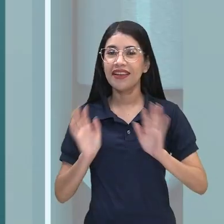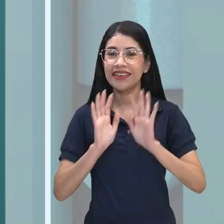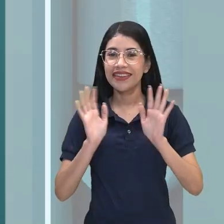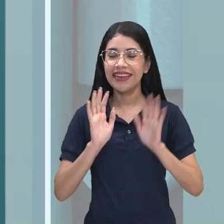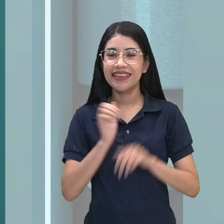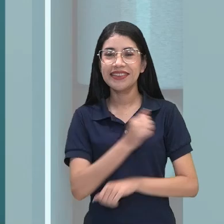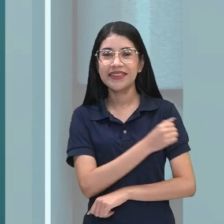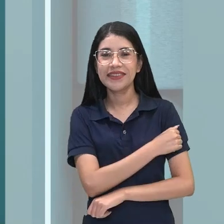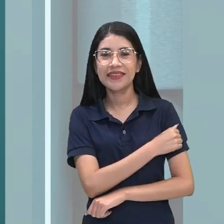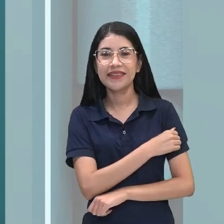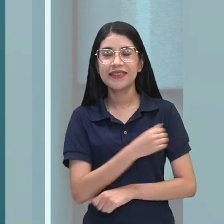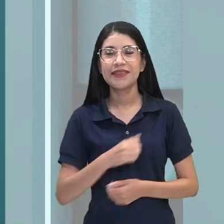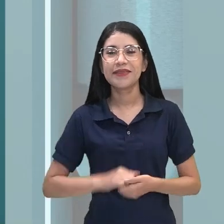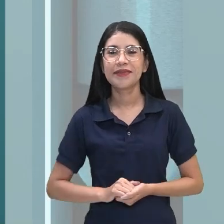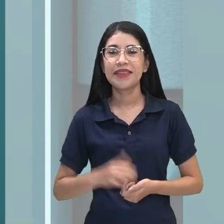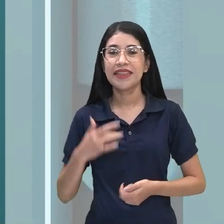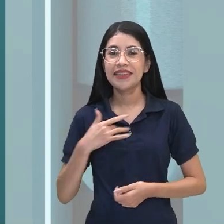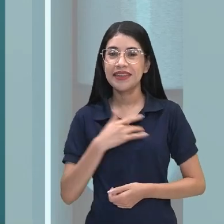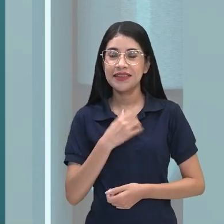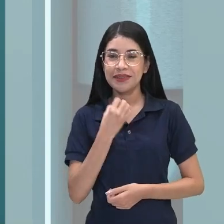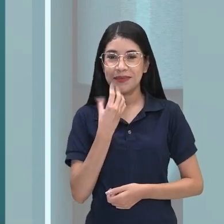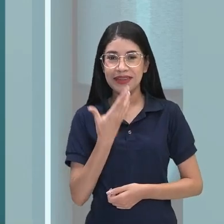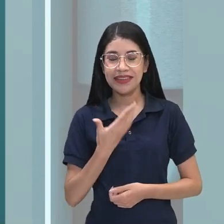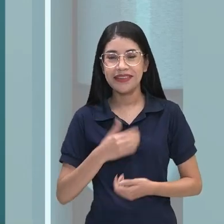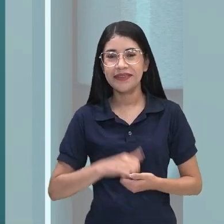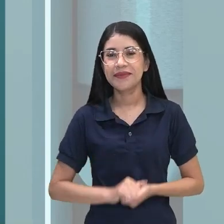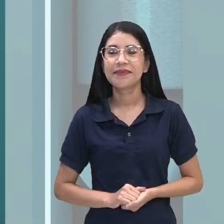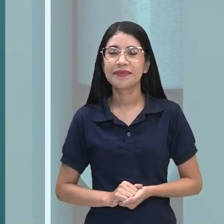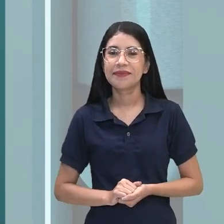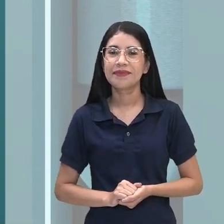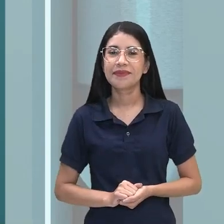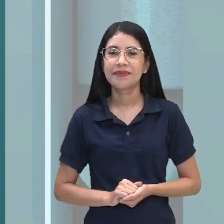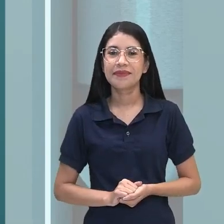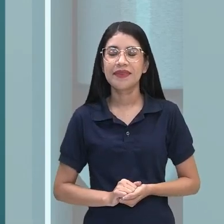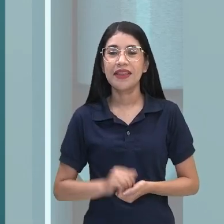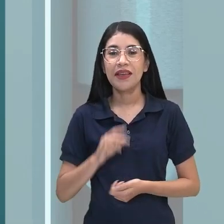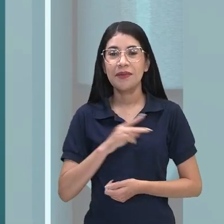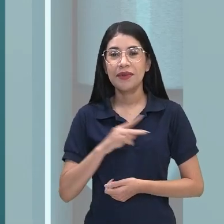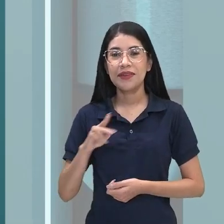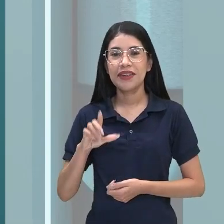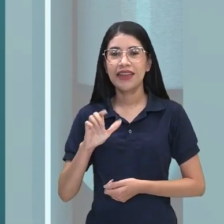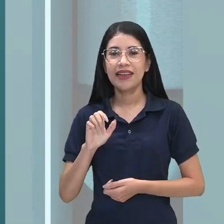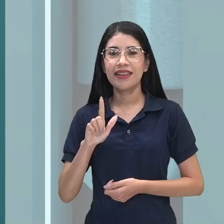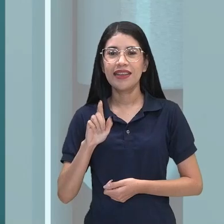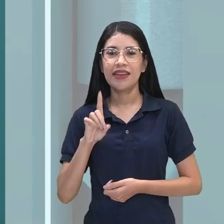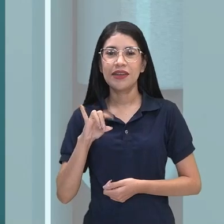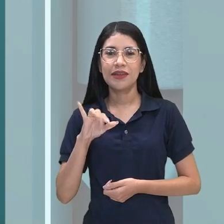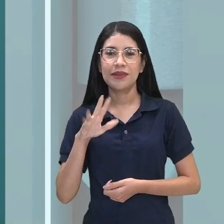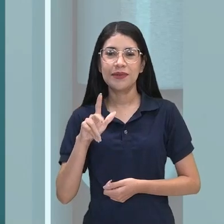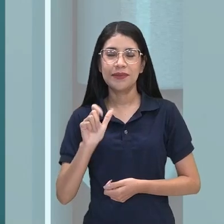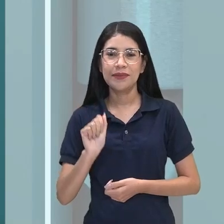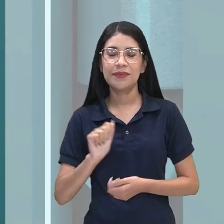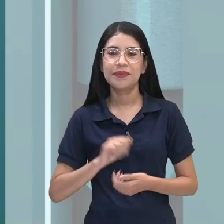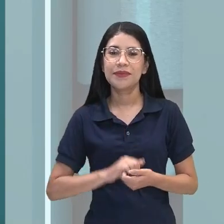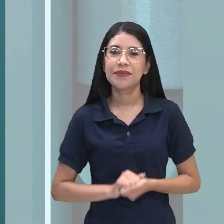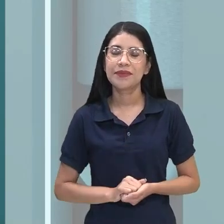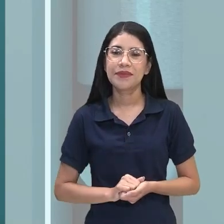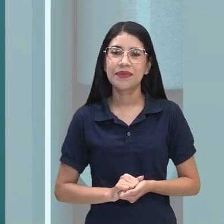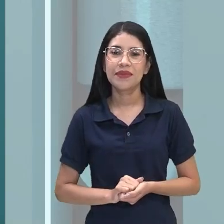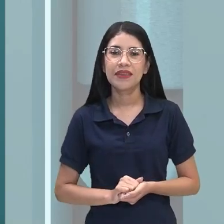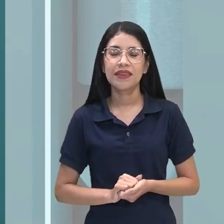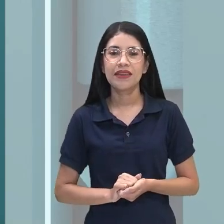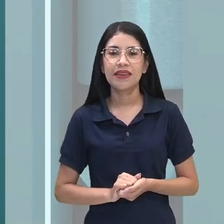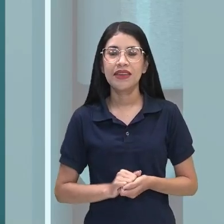How are you doing? Como estão todos hoje? Here is Teacher Cláudia Borges. Aqui é a professora Cláudia Borges e a gente